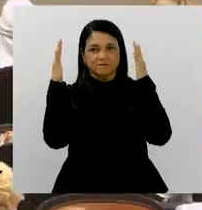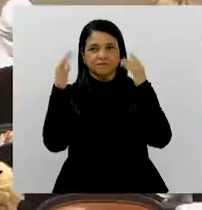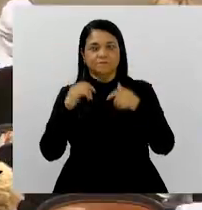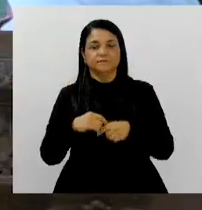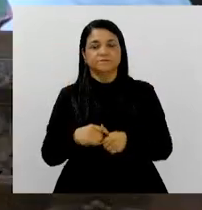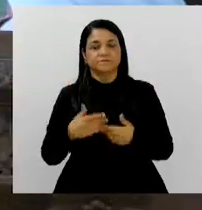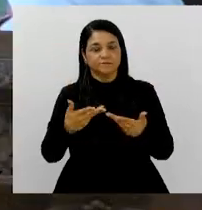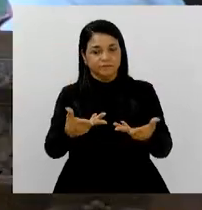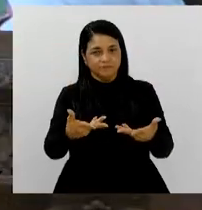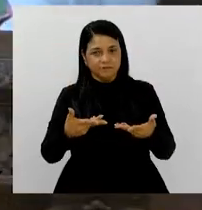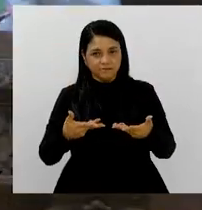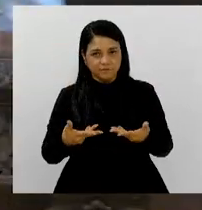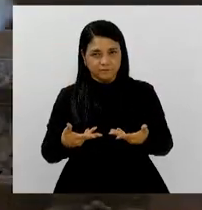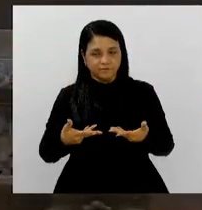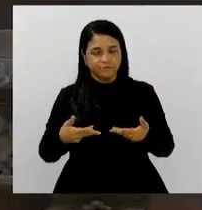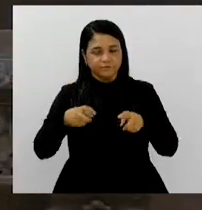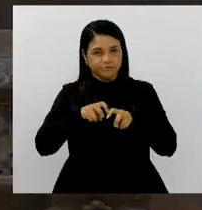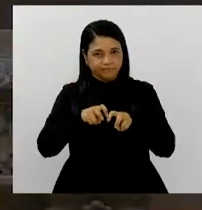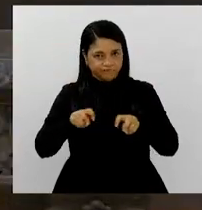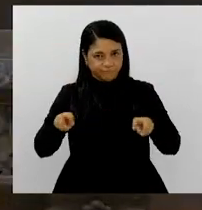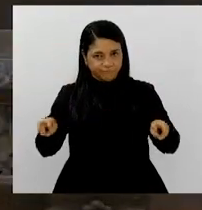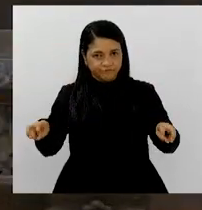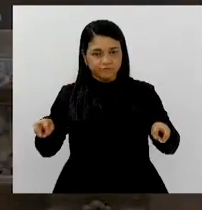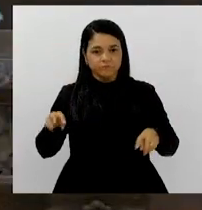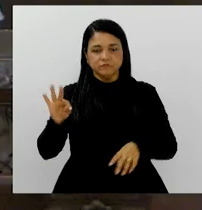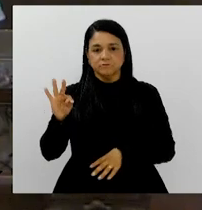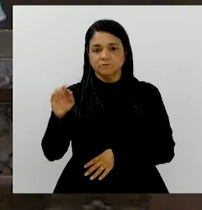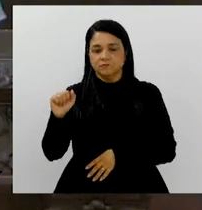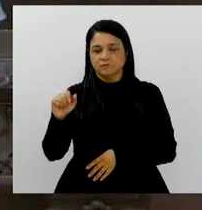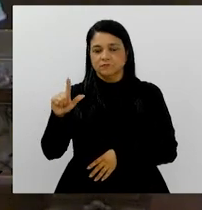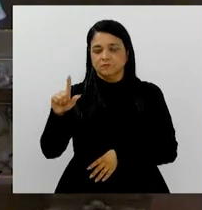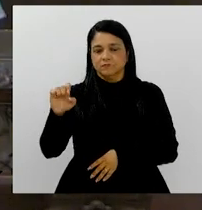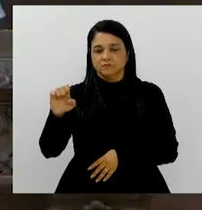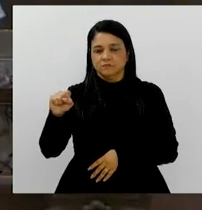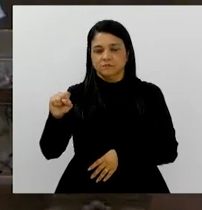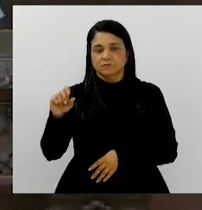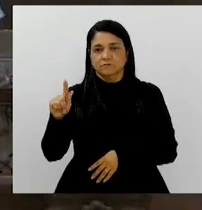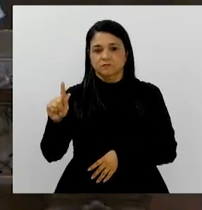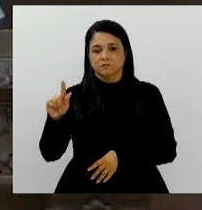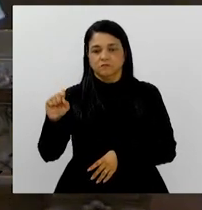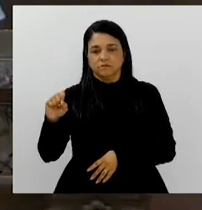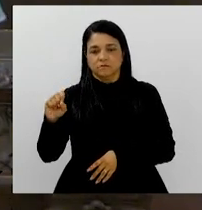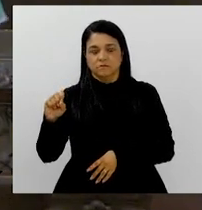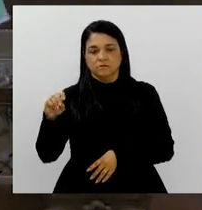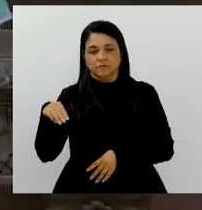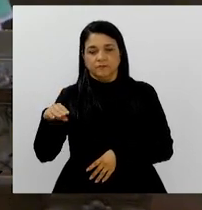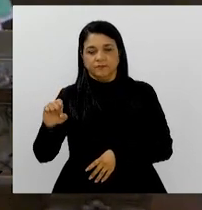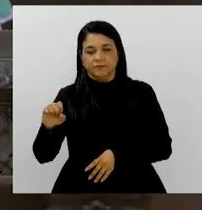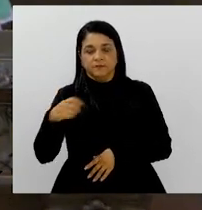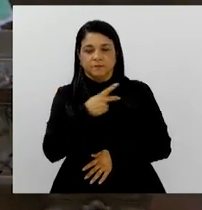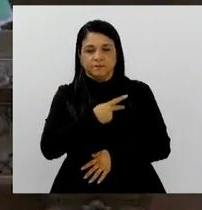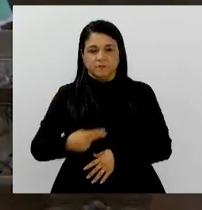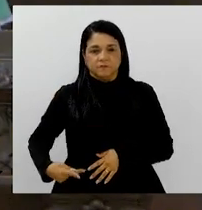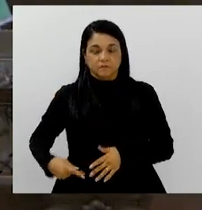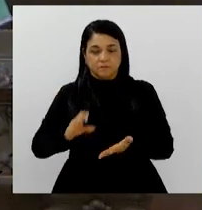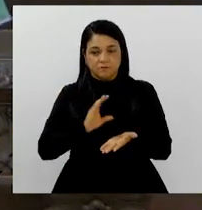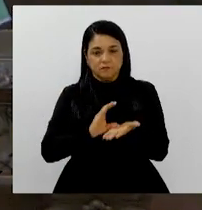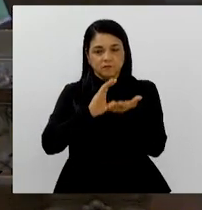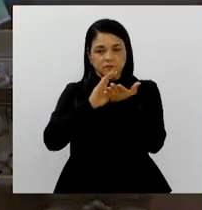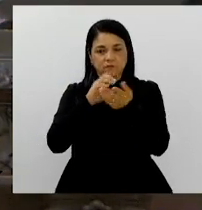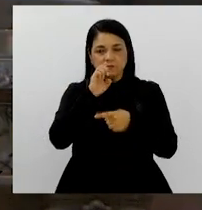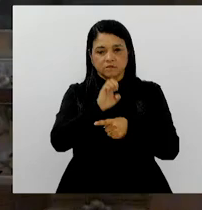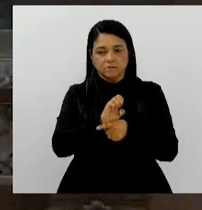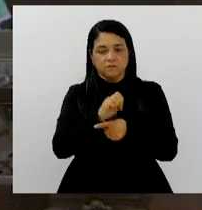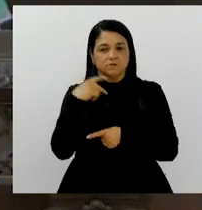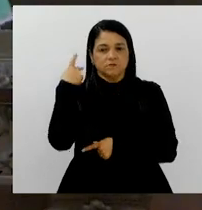Também para compor conosco o senhor Thales Gomes, presidente do Conselho Estadual de